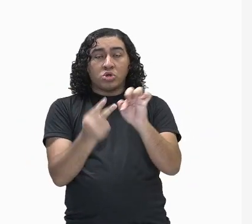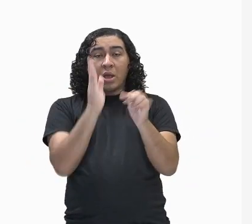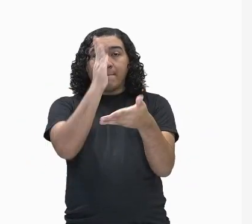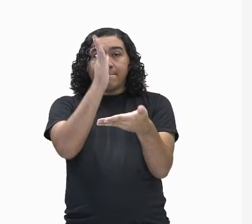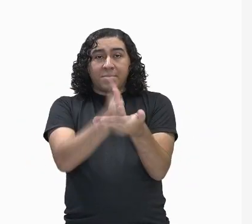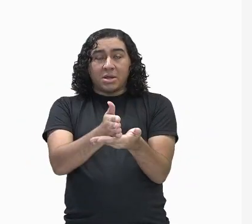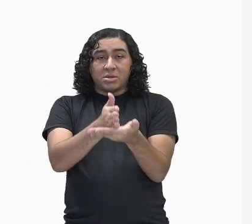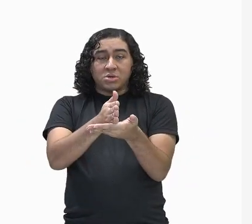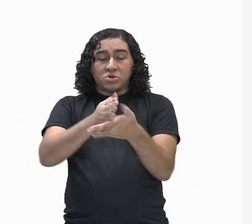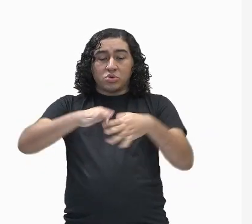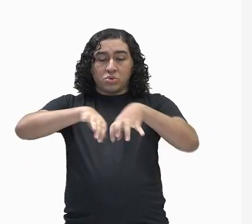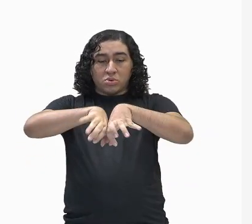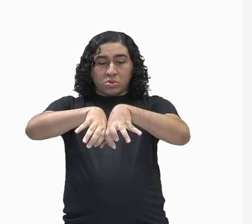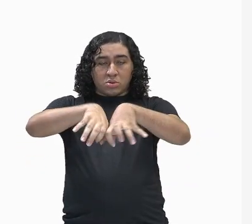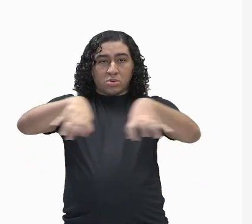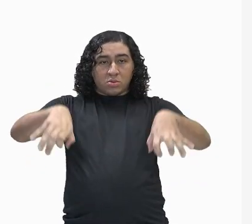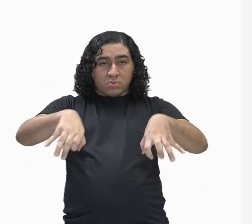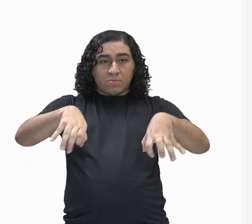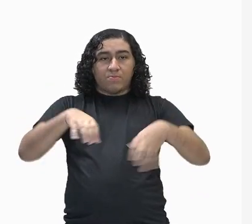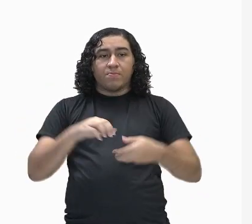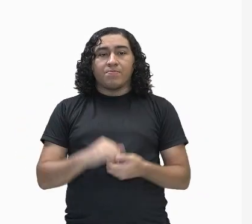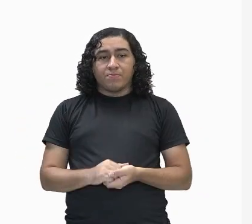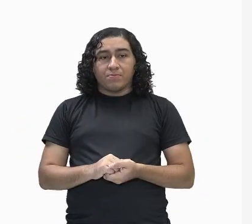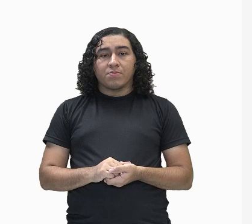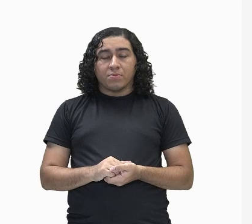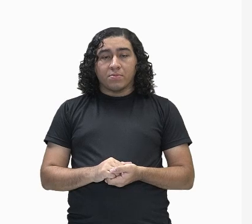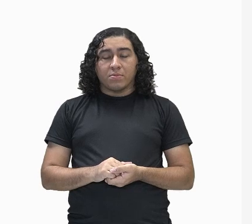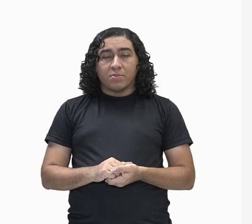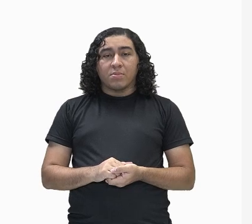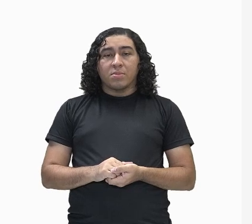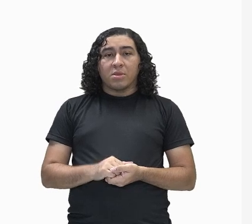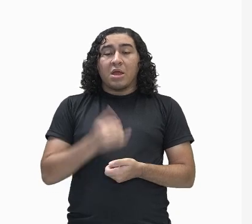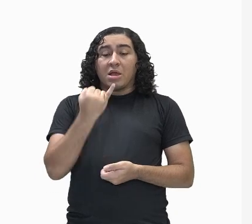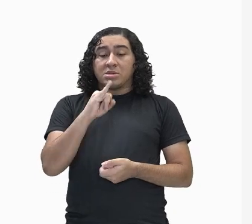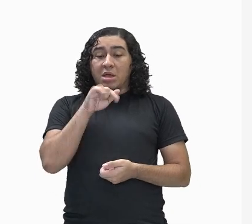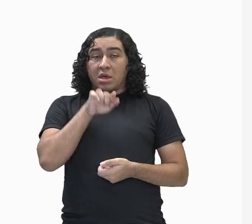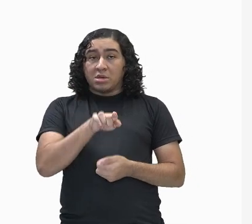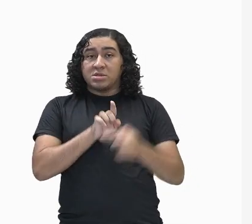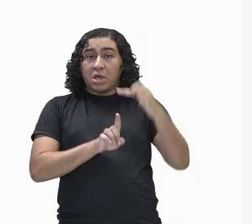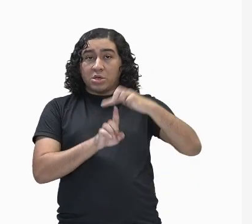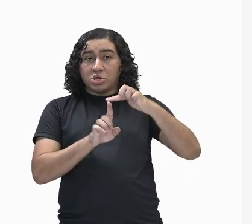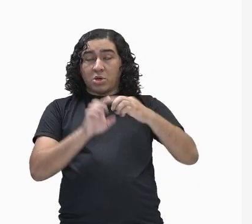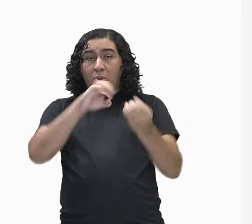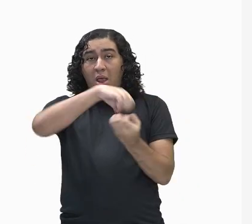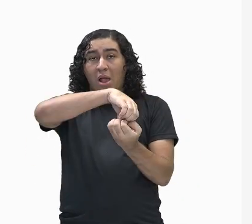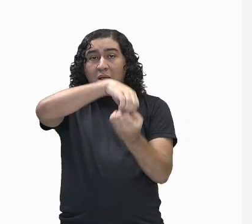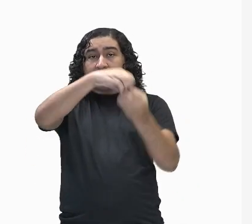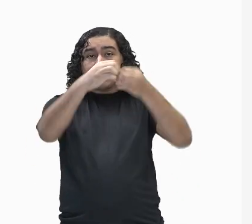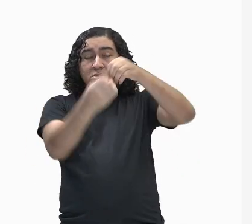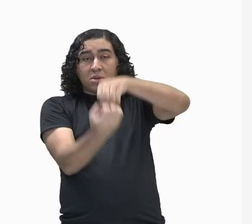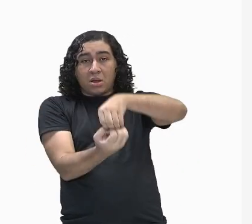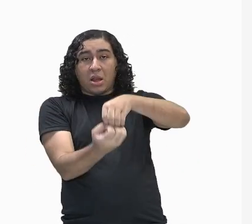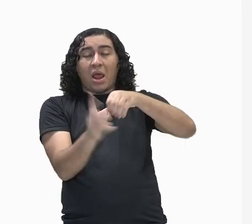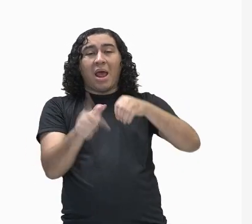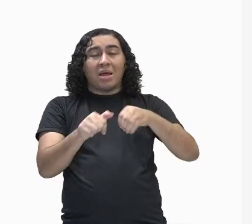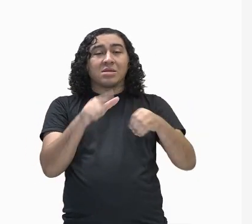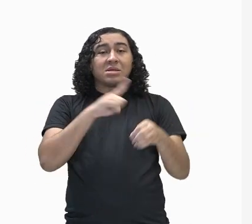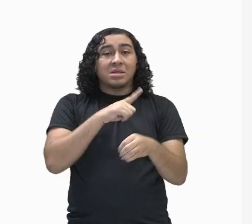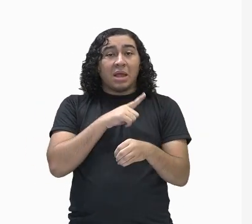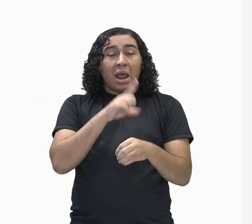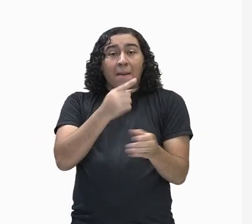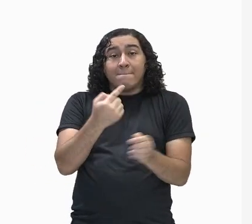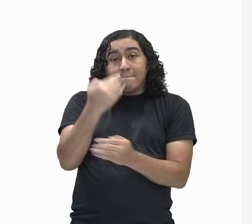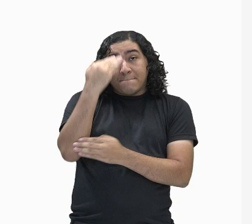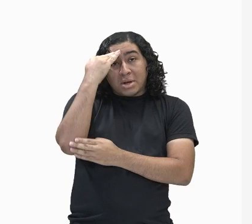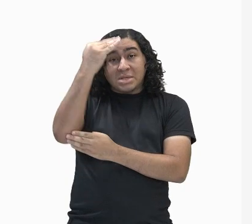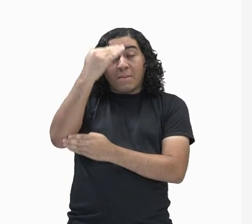né então a gente vai observar que no processo da reprodução assexuada aquela célula mãe ela